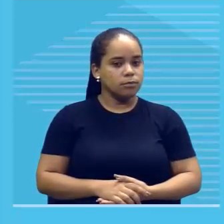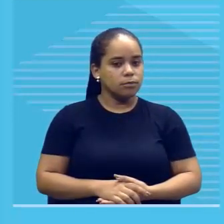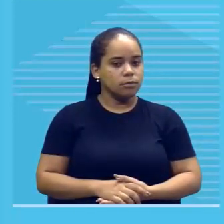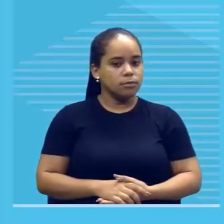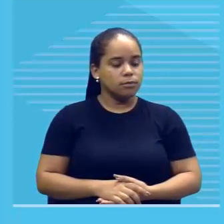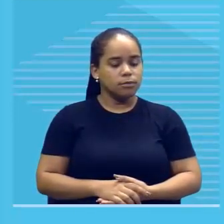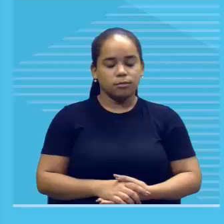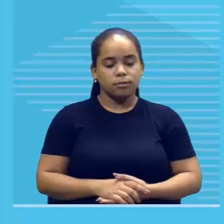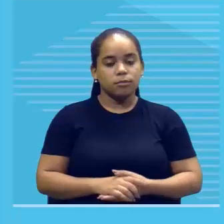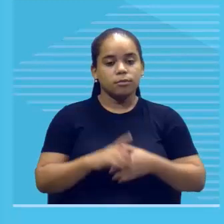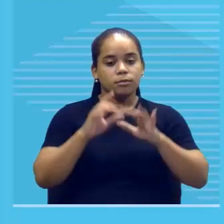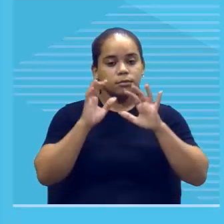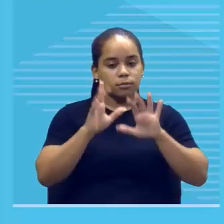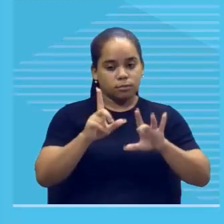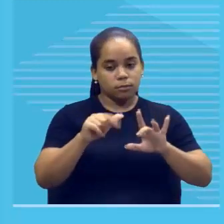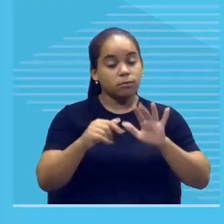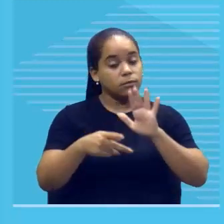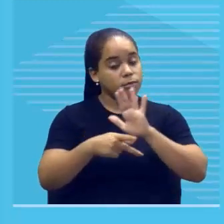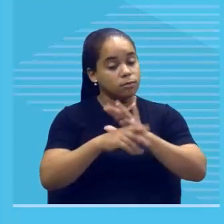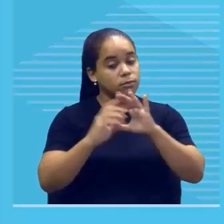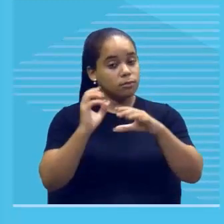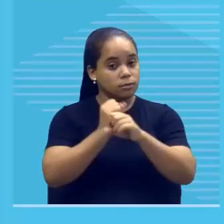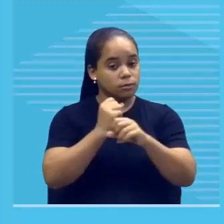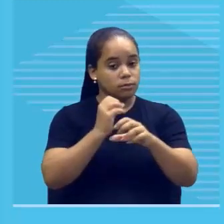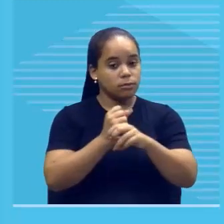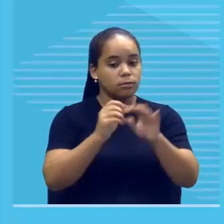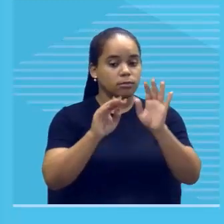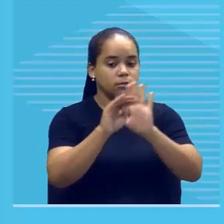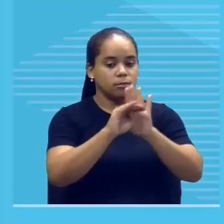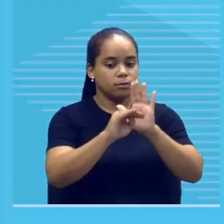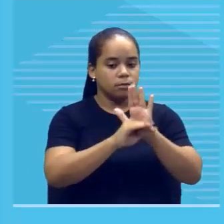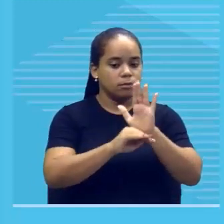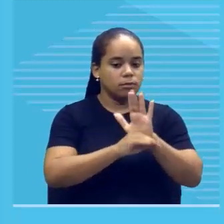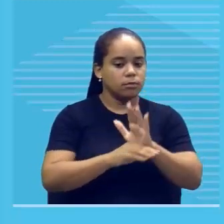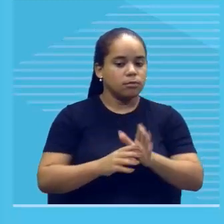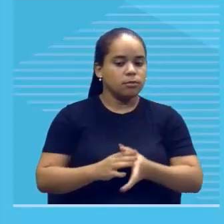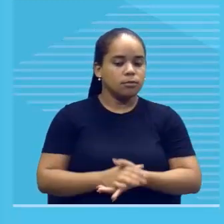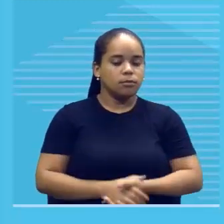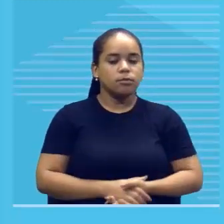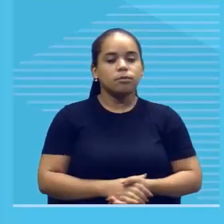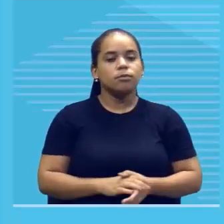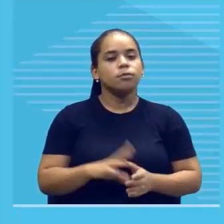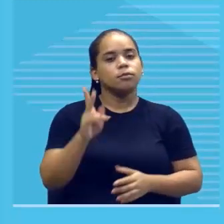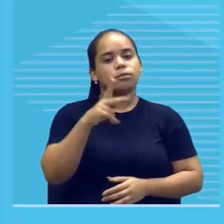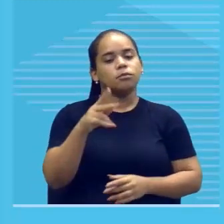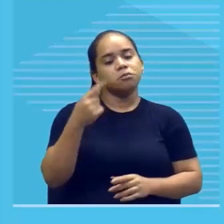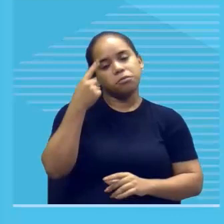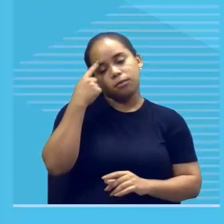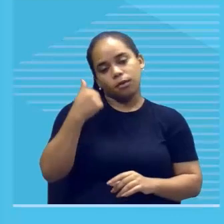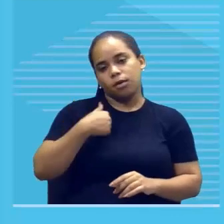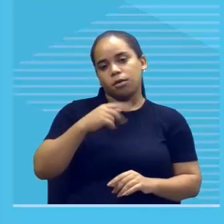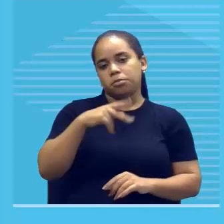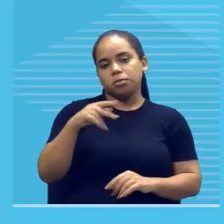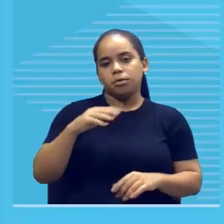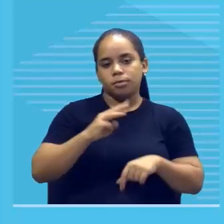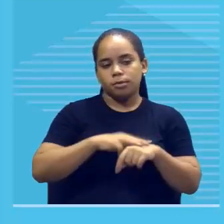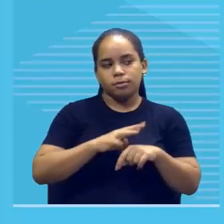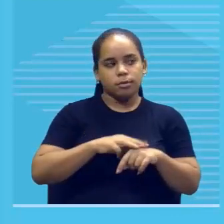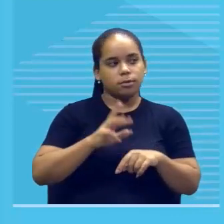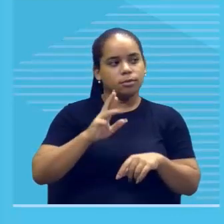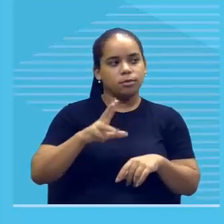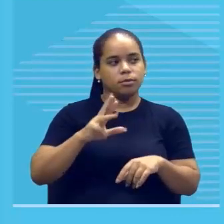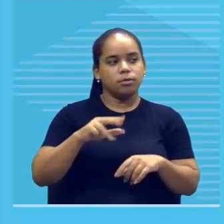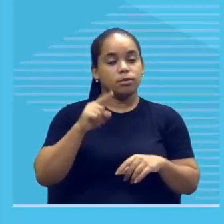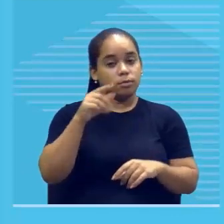gente isso é tabuada pelo amor de Deus meu corpo sou eu sou professor de matemática você sabe fazer a conta